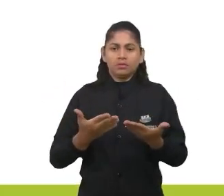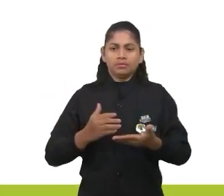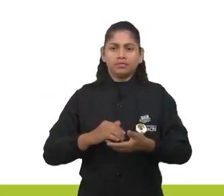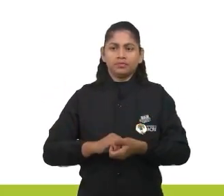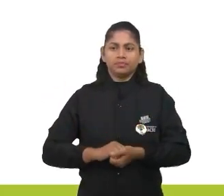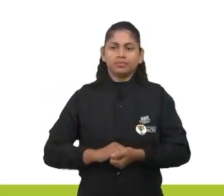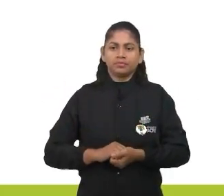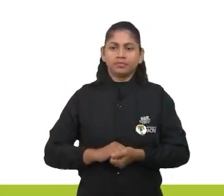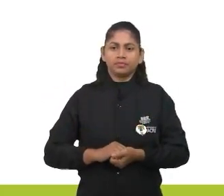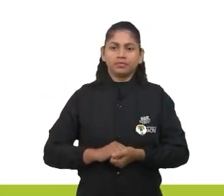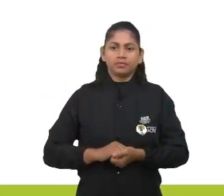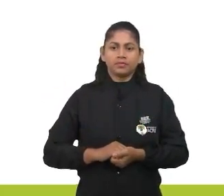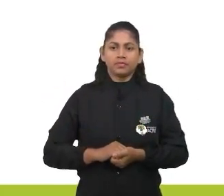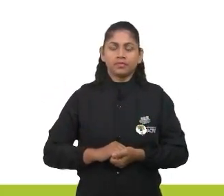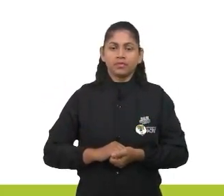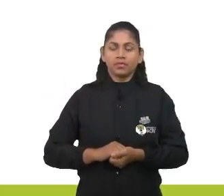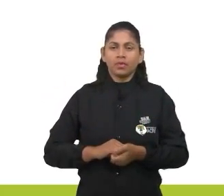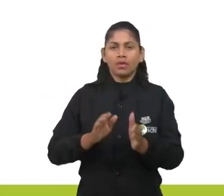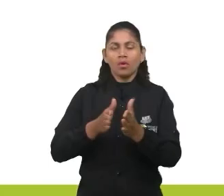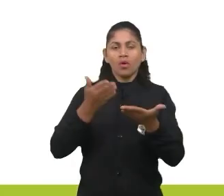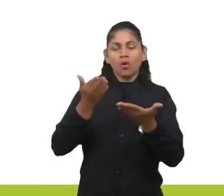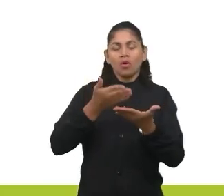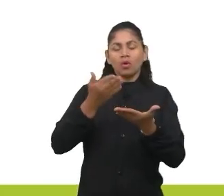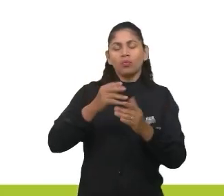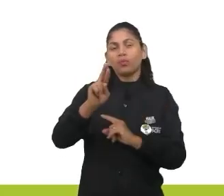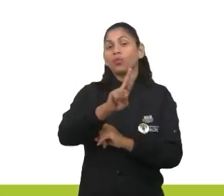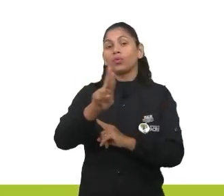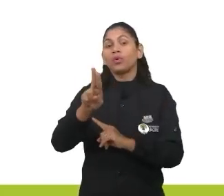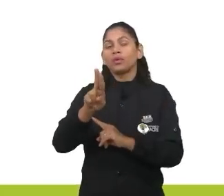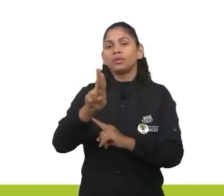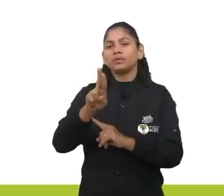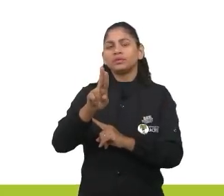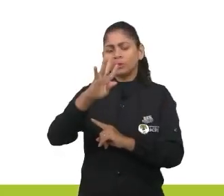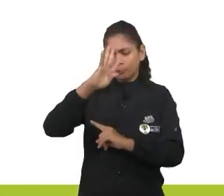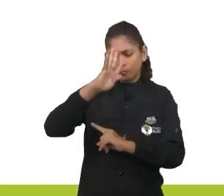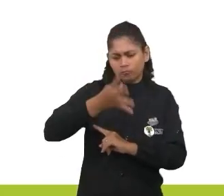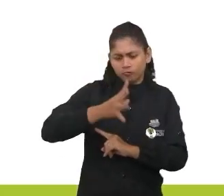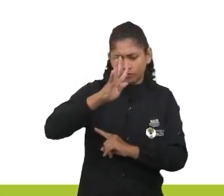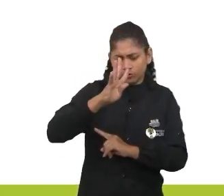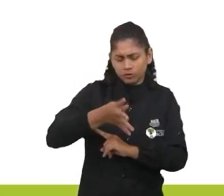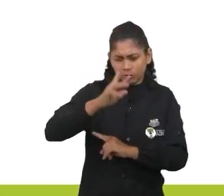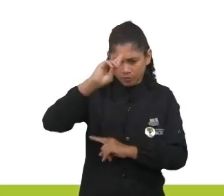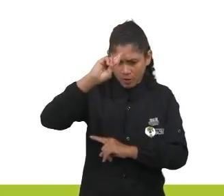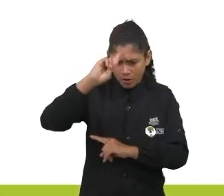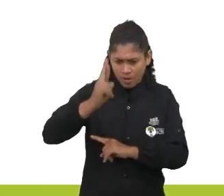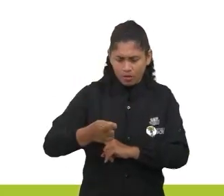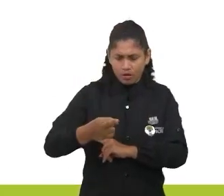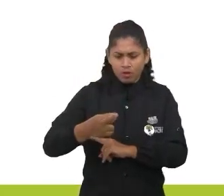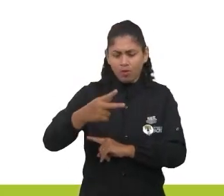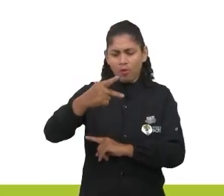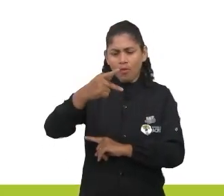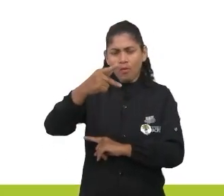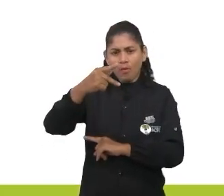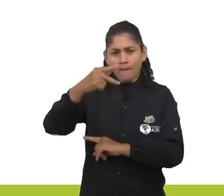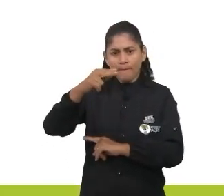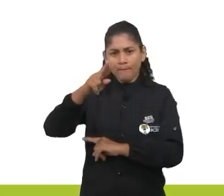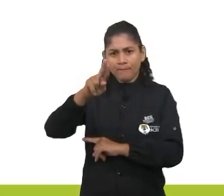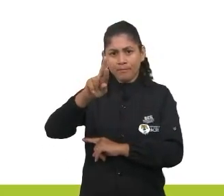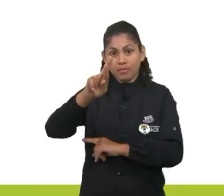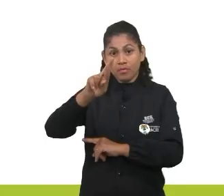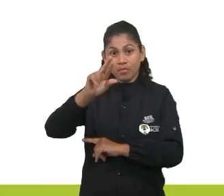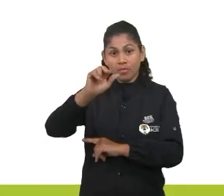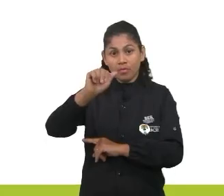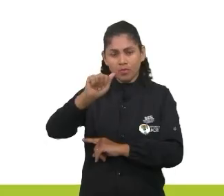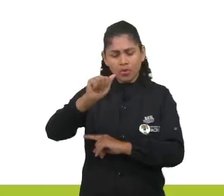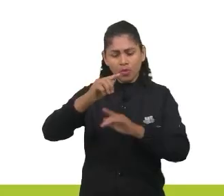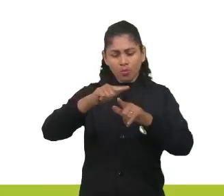sério. Um livro intitulado A Crítica da Razão Pura foi escrito por Immanuel Kant no século